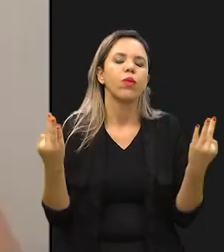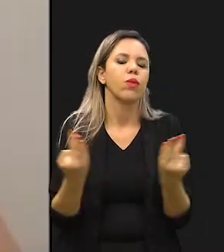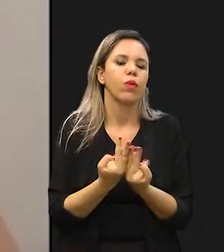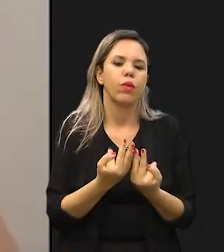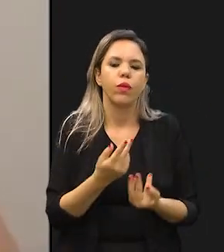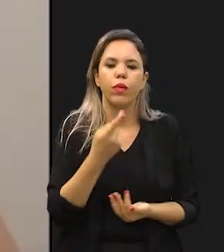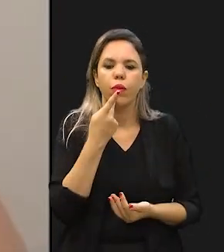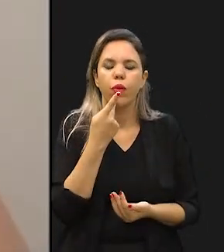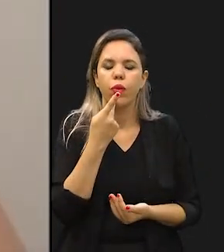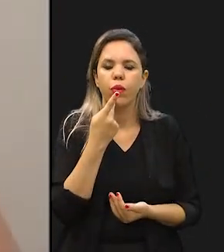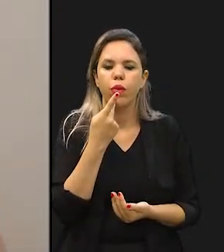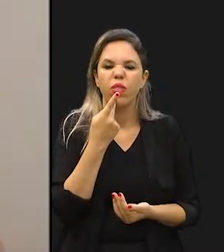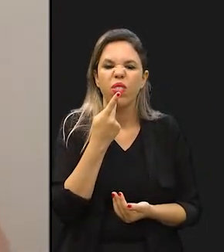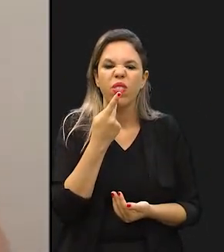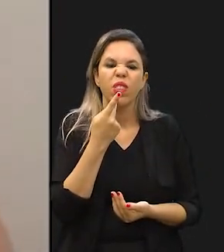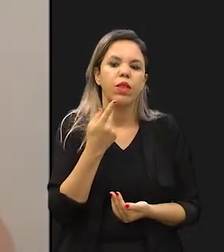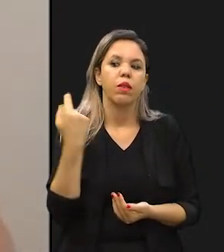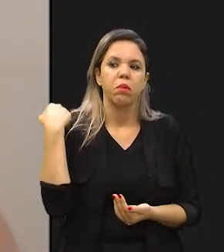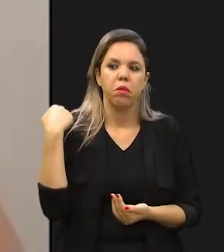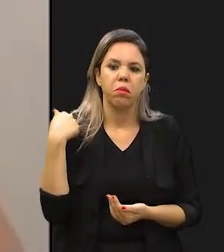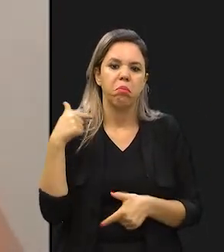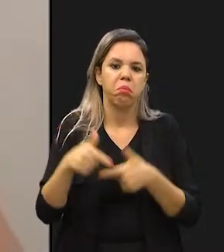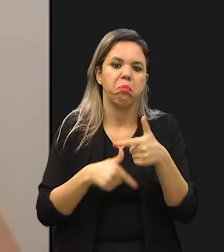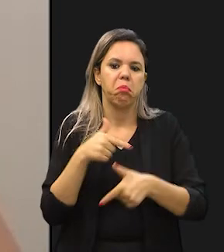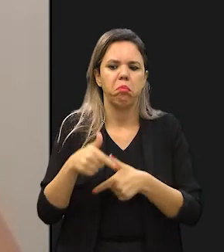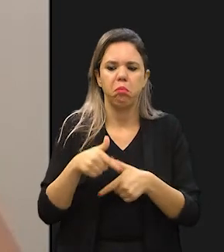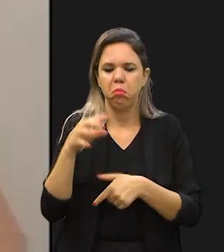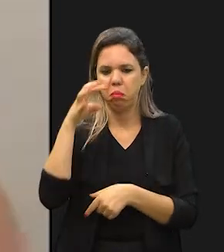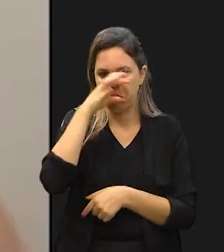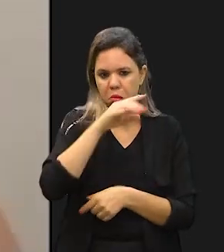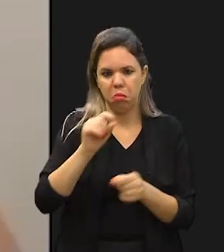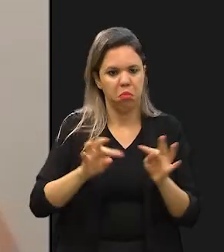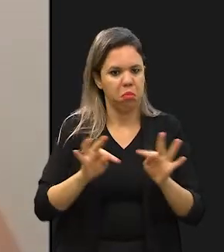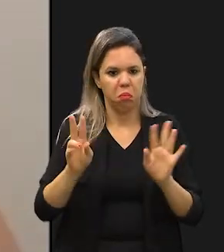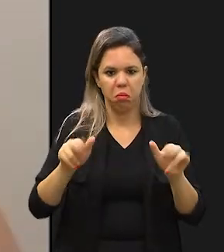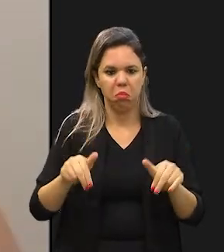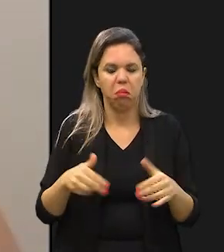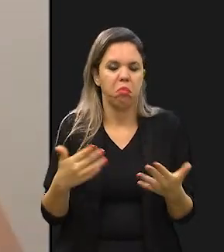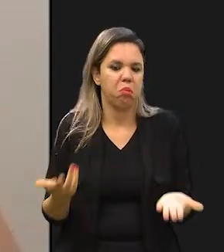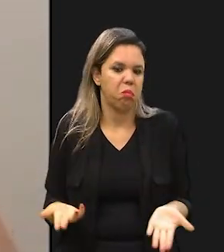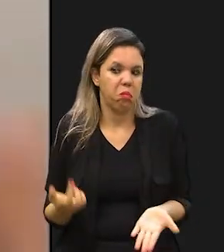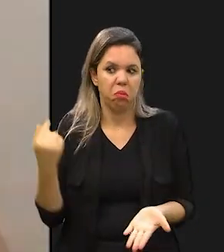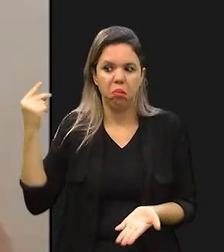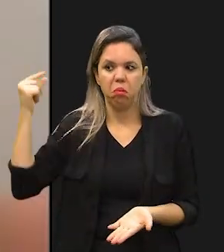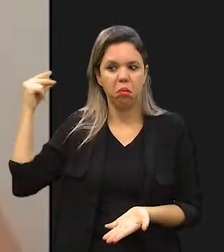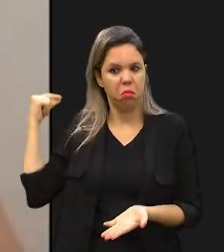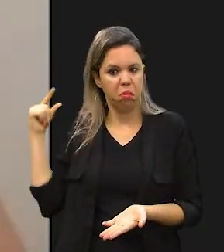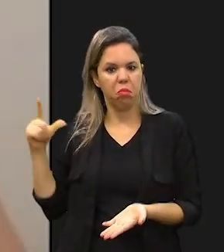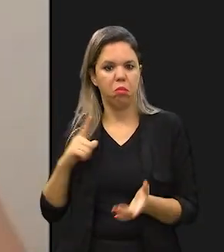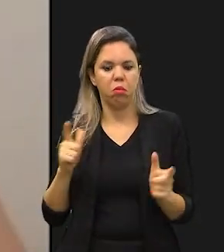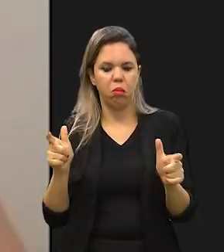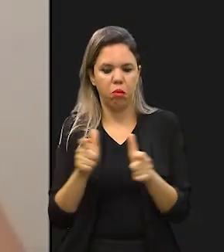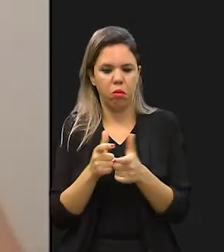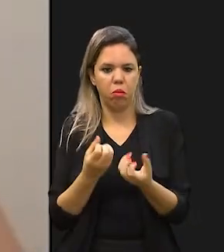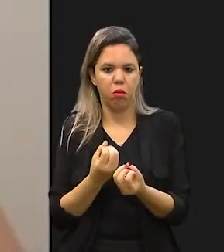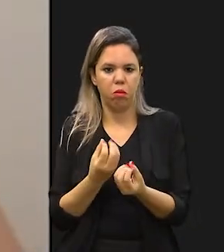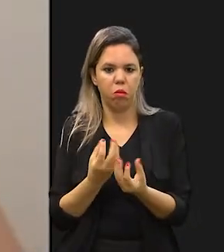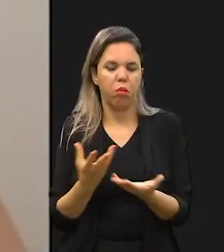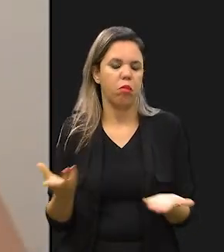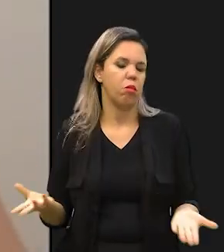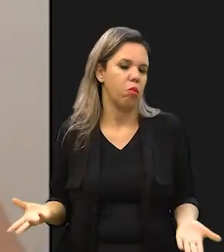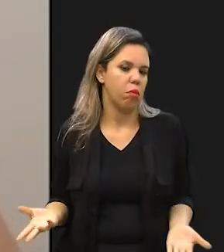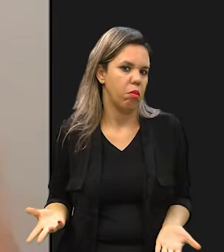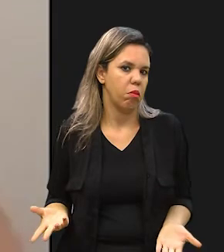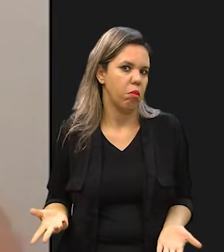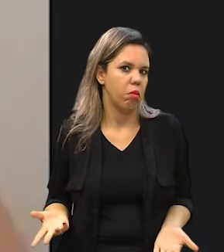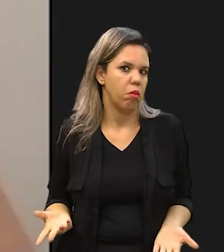falam assim: ah, não, ó, por exemplo, eu dava muito trabalho na escola, mas eu nunca fiz tratamento. Mas é porque antigamente se tinha menos informação. Mas,